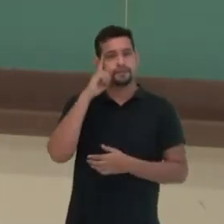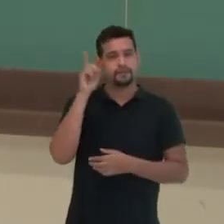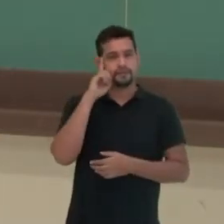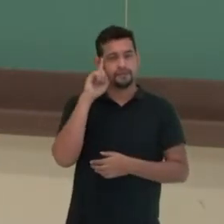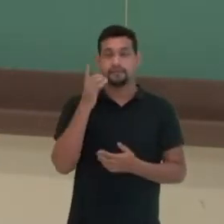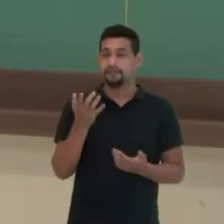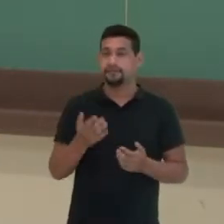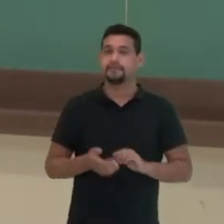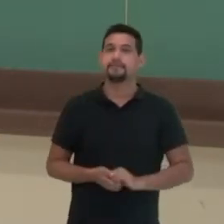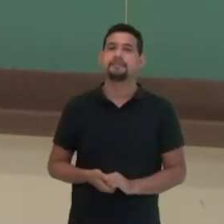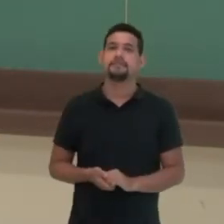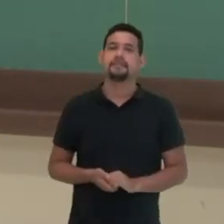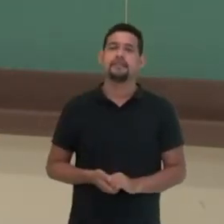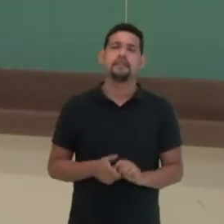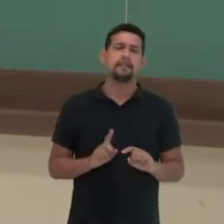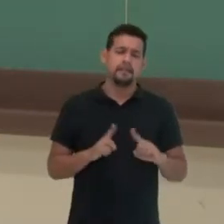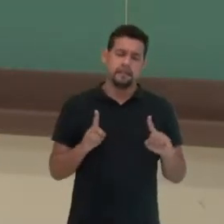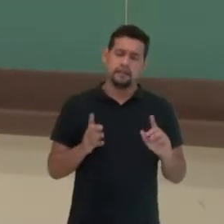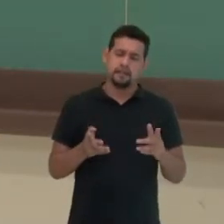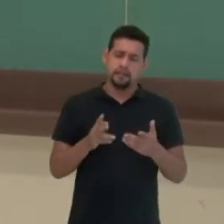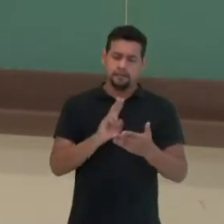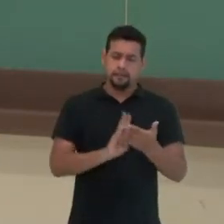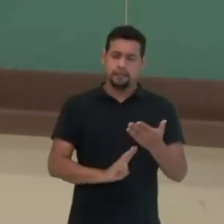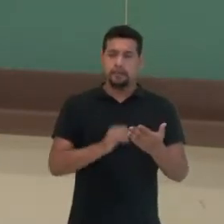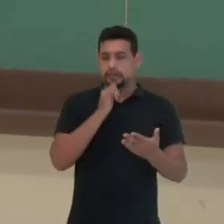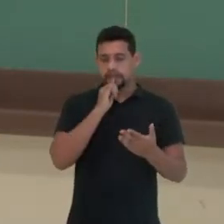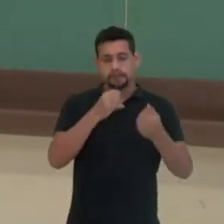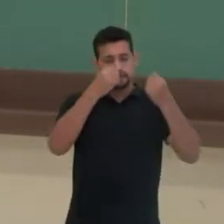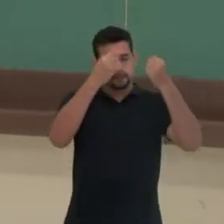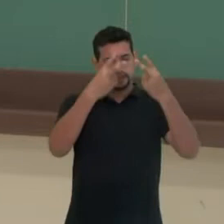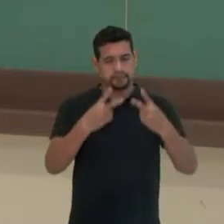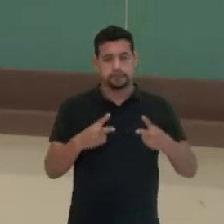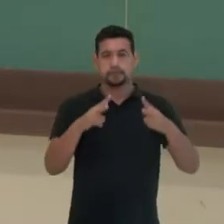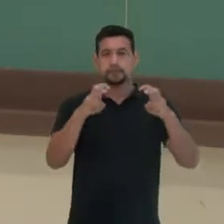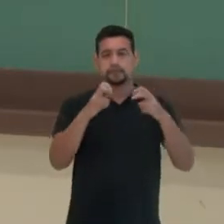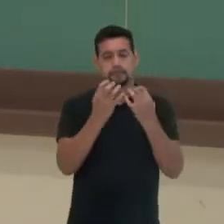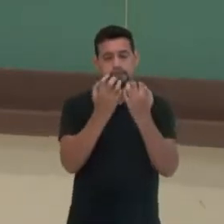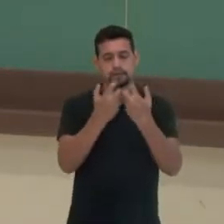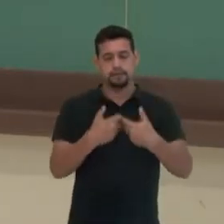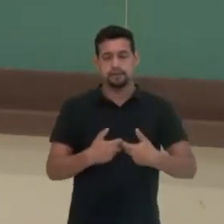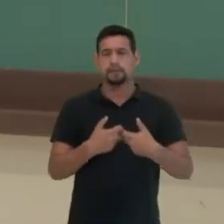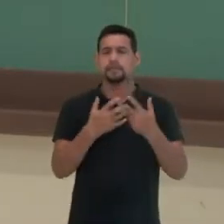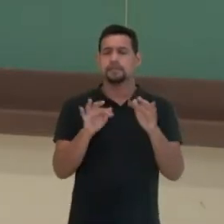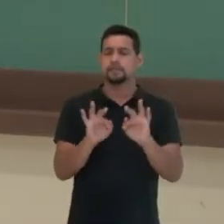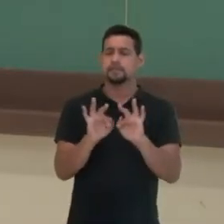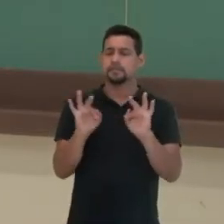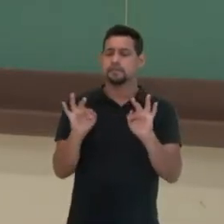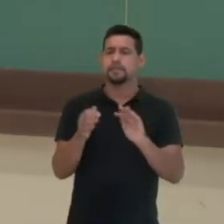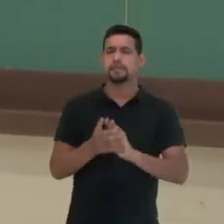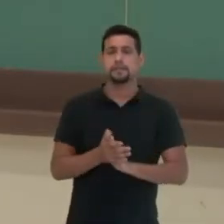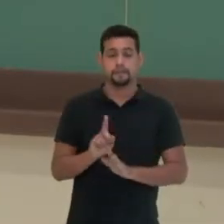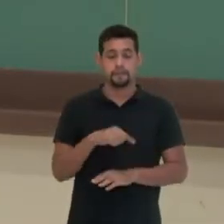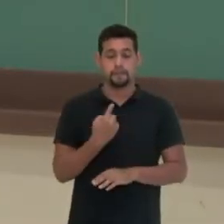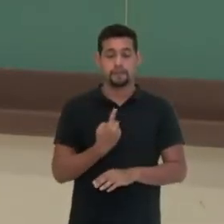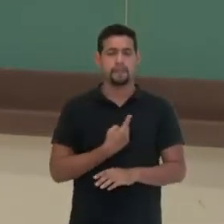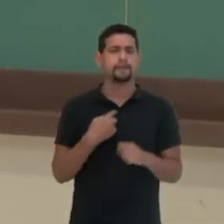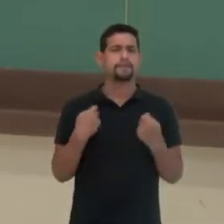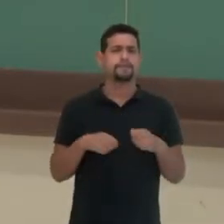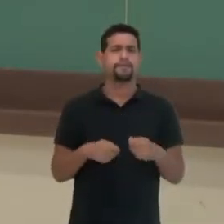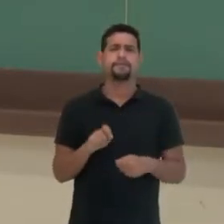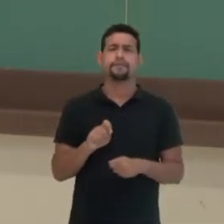Legal, né? Bora lá então. Falando de máquinas simples, né? A gente